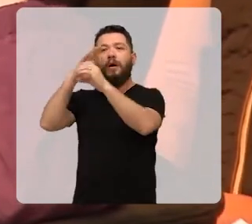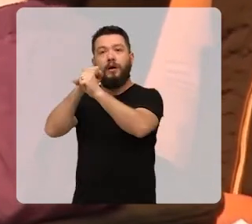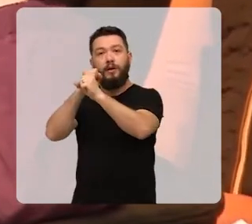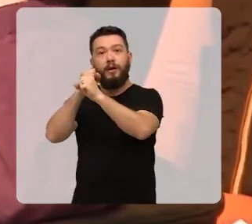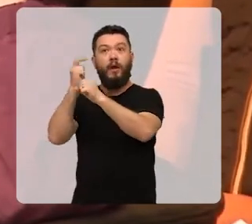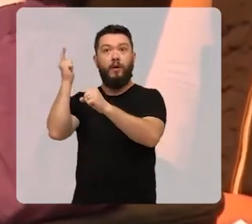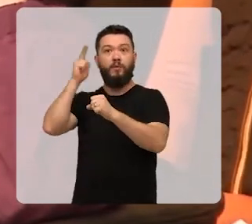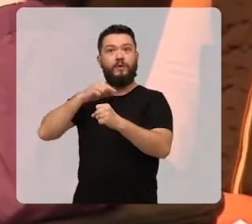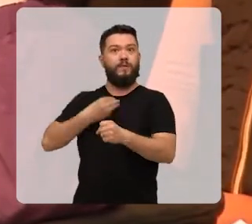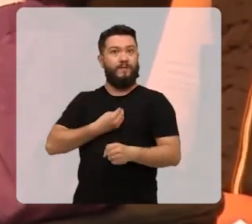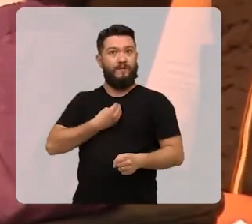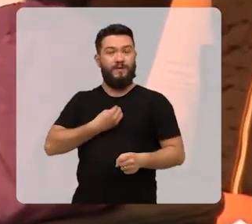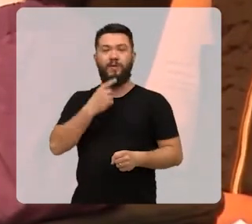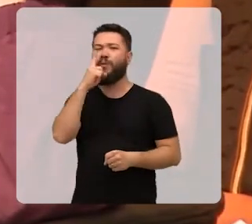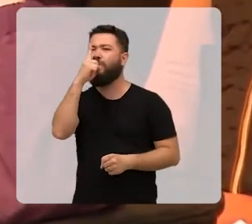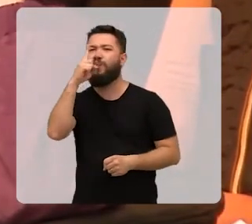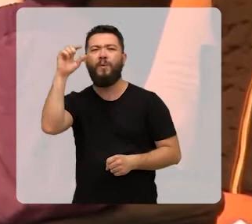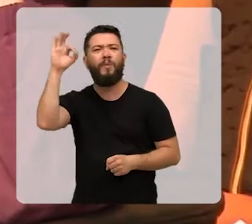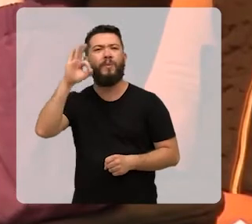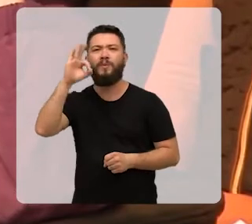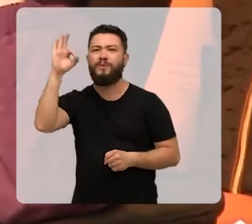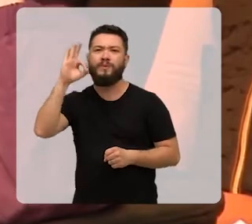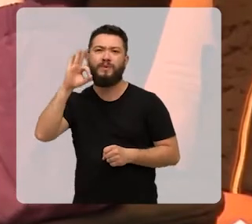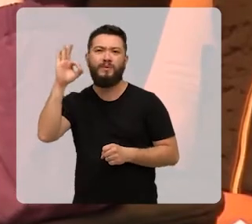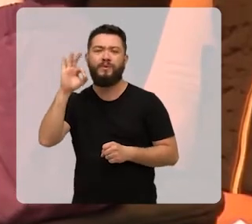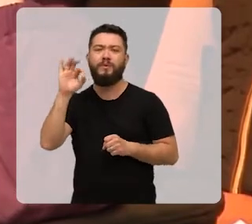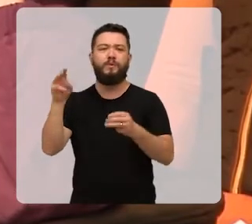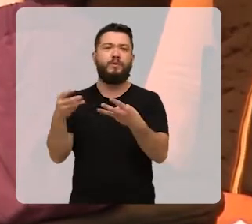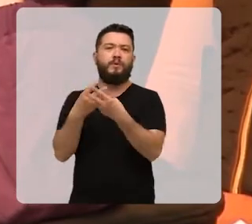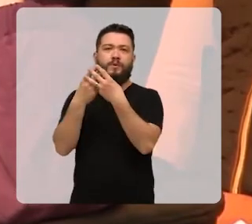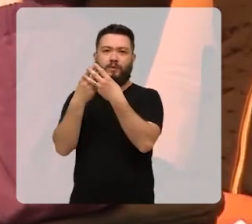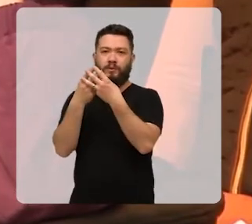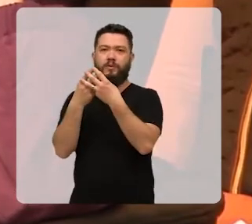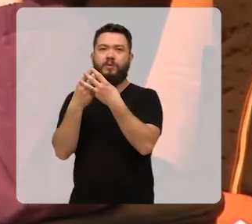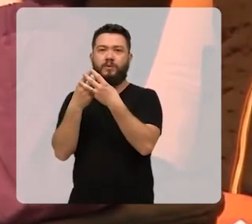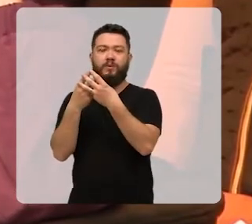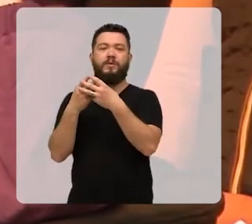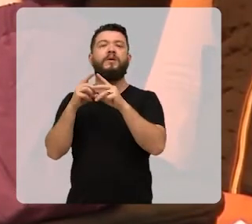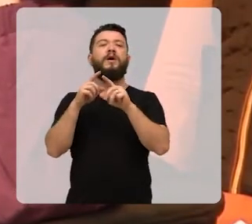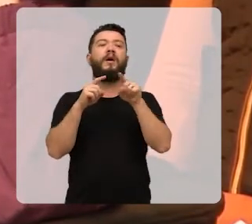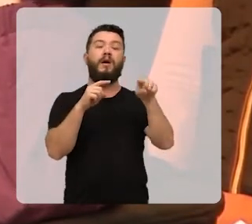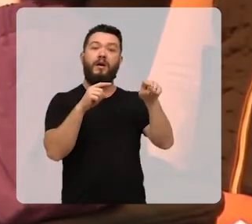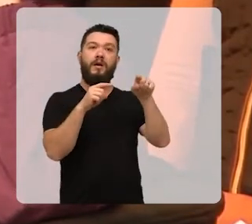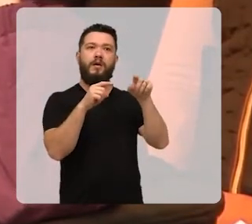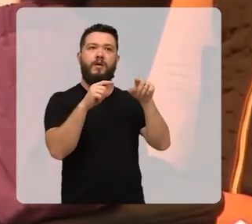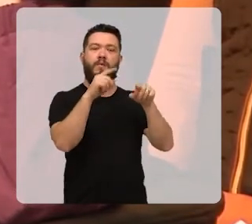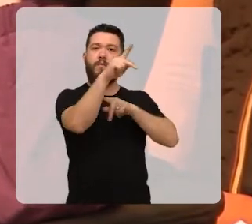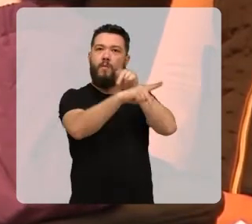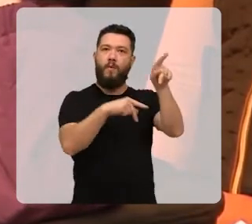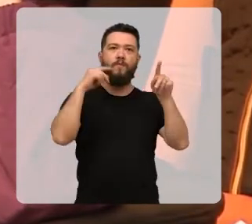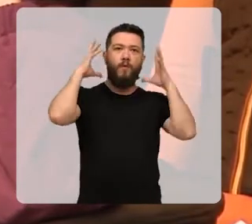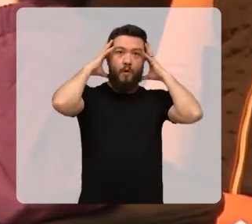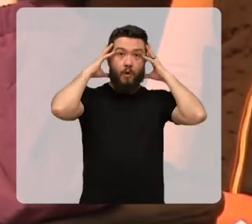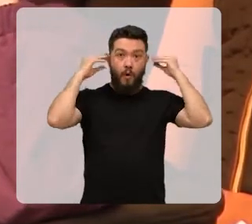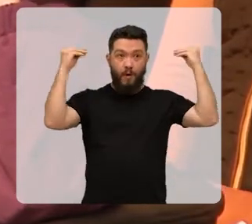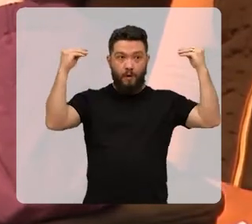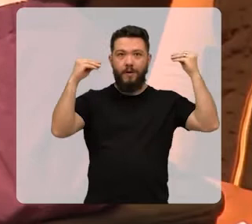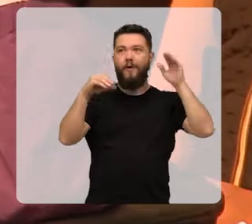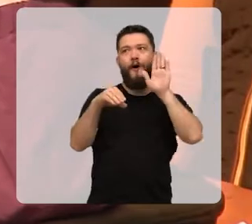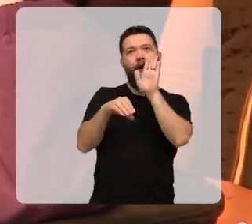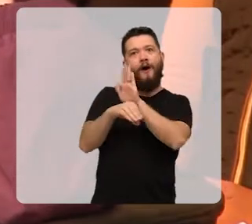havia um grupo um número desconhecido dos holandeses que de fato escondeu